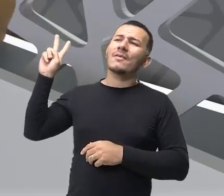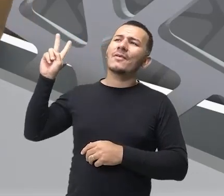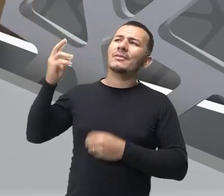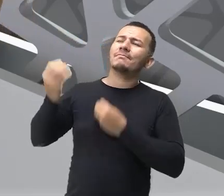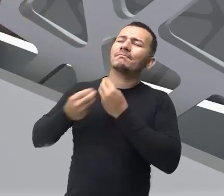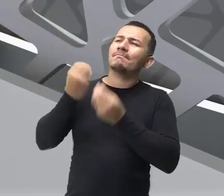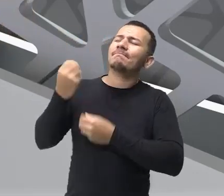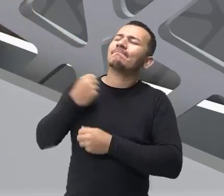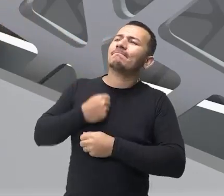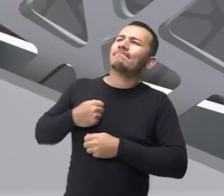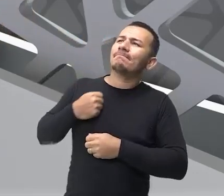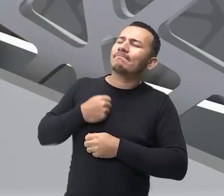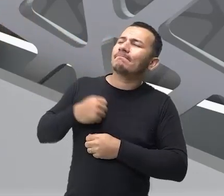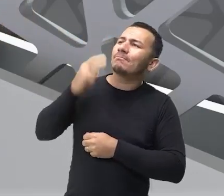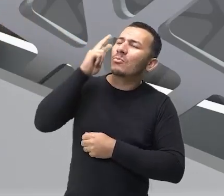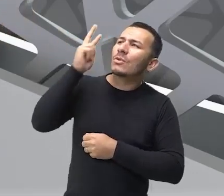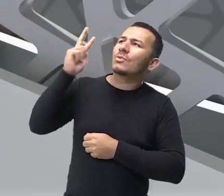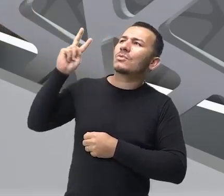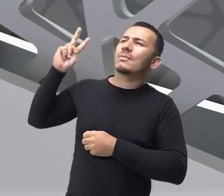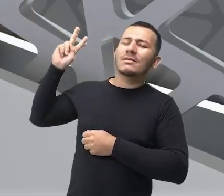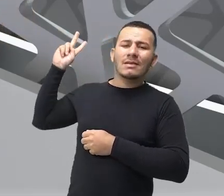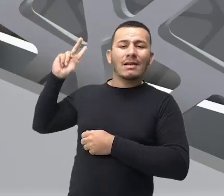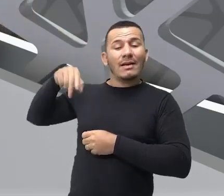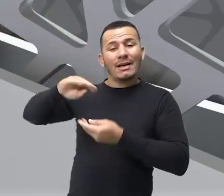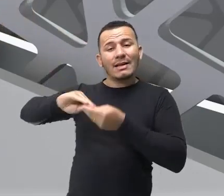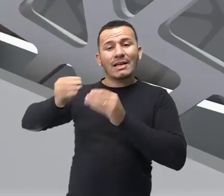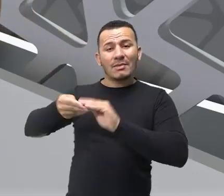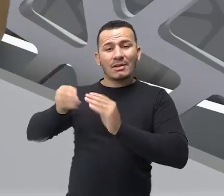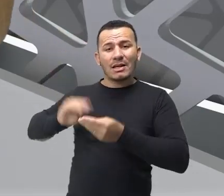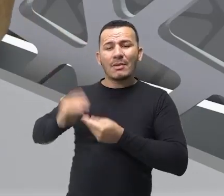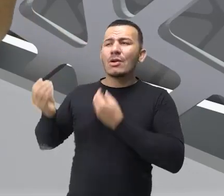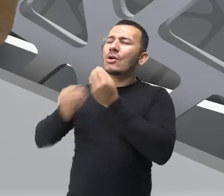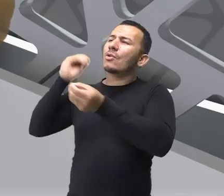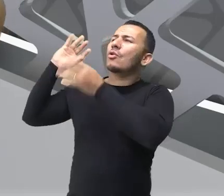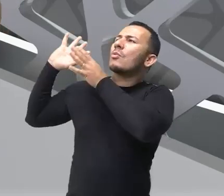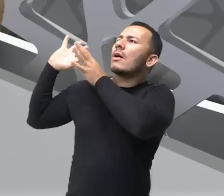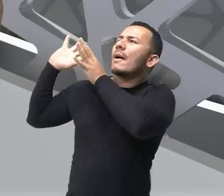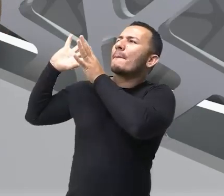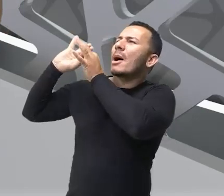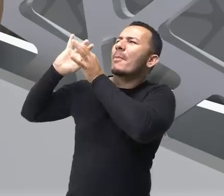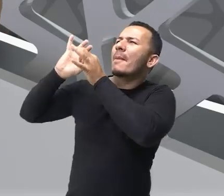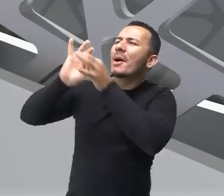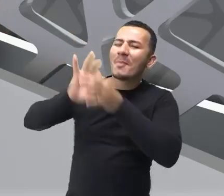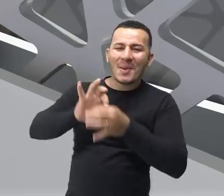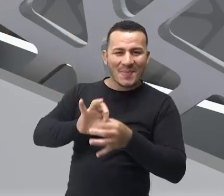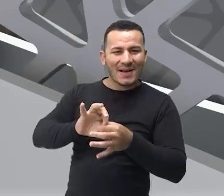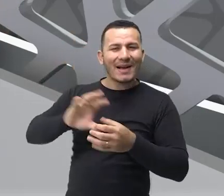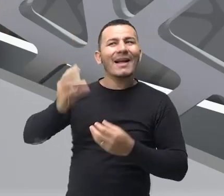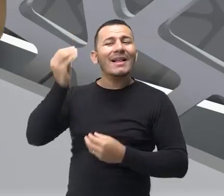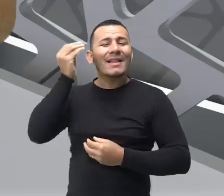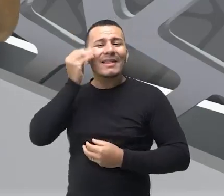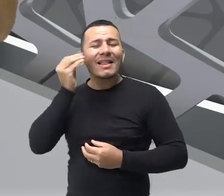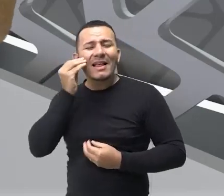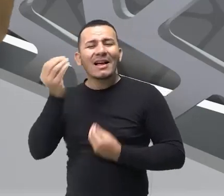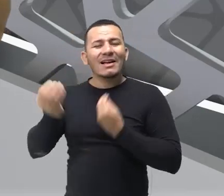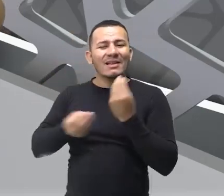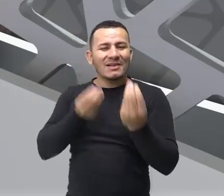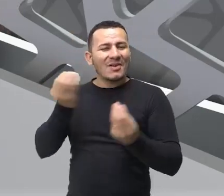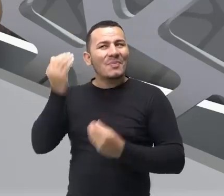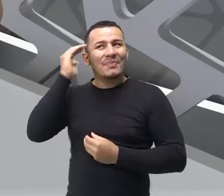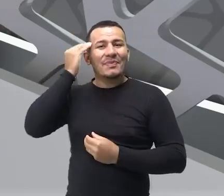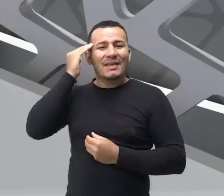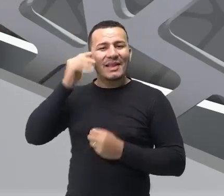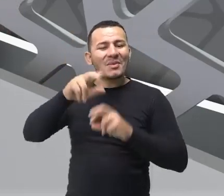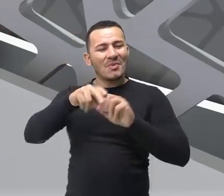no passado e, por ser um quebra-cabeça, talvez procurando entender, certo? Então, observe que nós temos aqui um